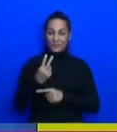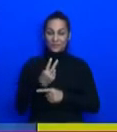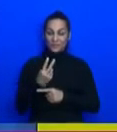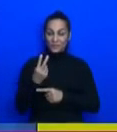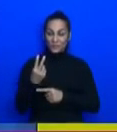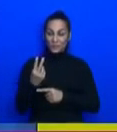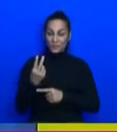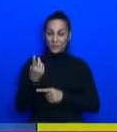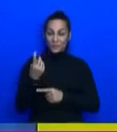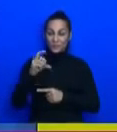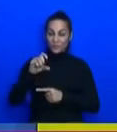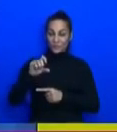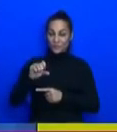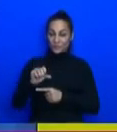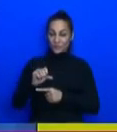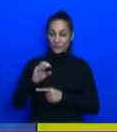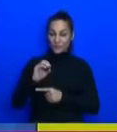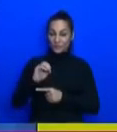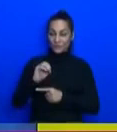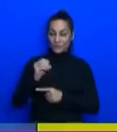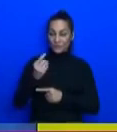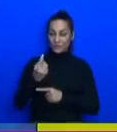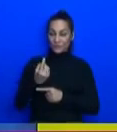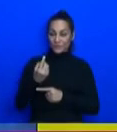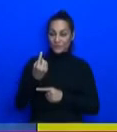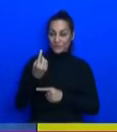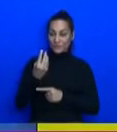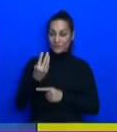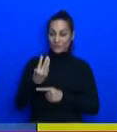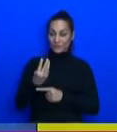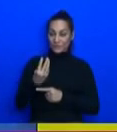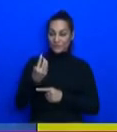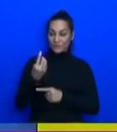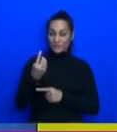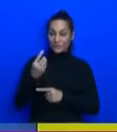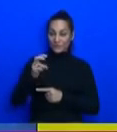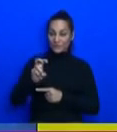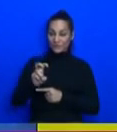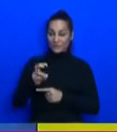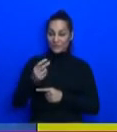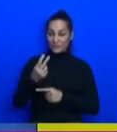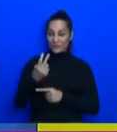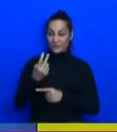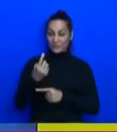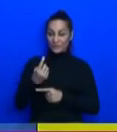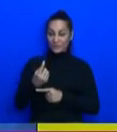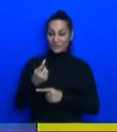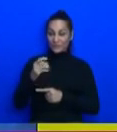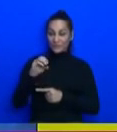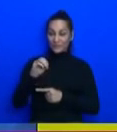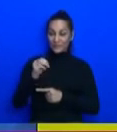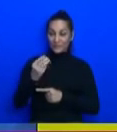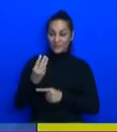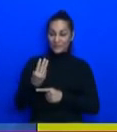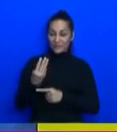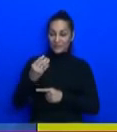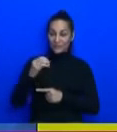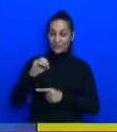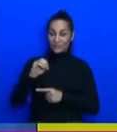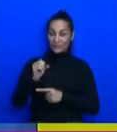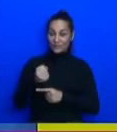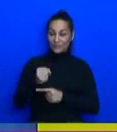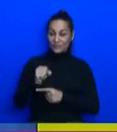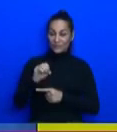25, 22, 19, 01, 13, 15, 21,